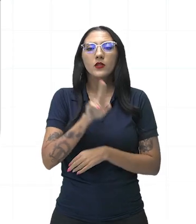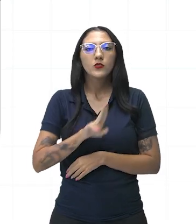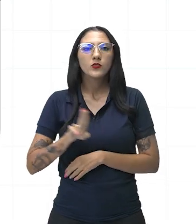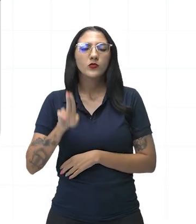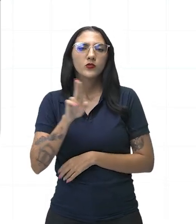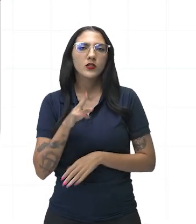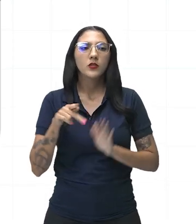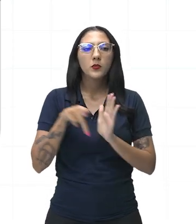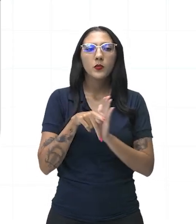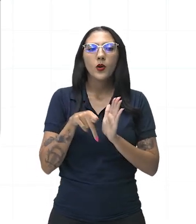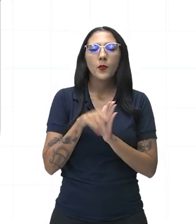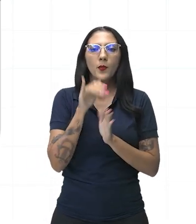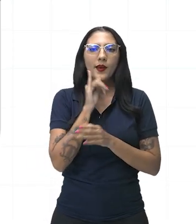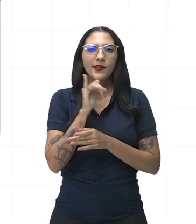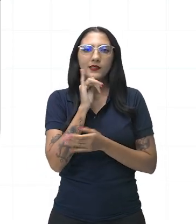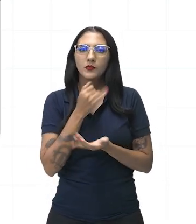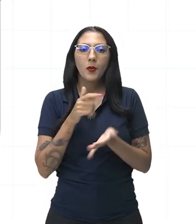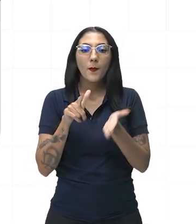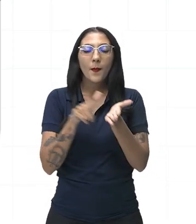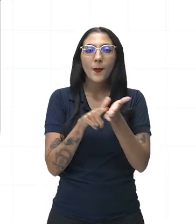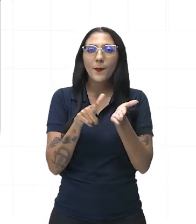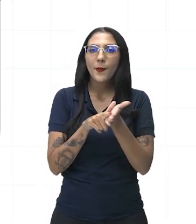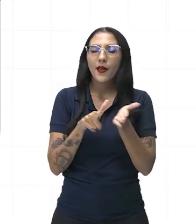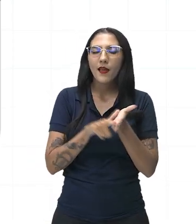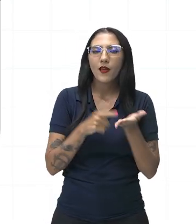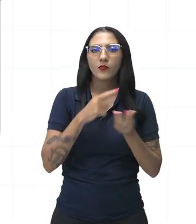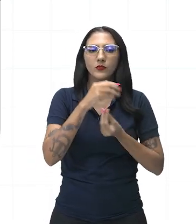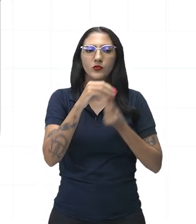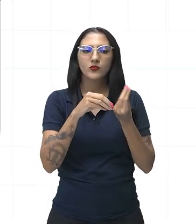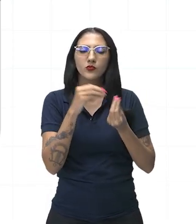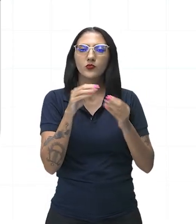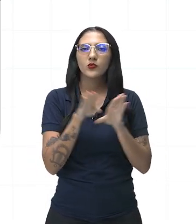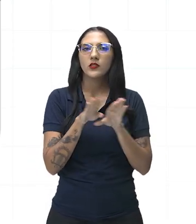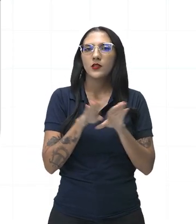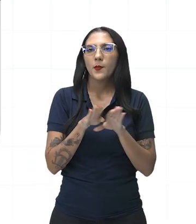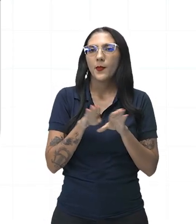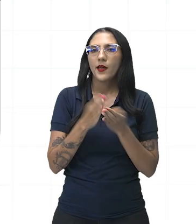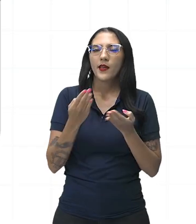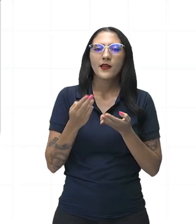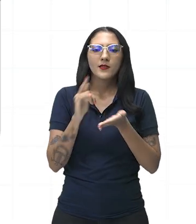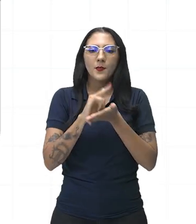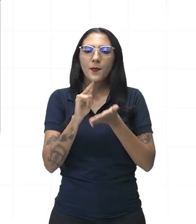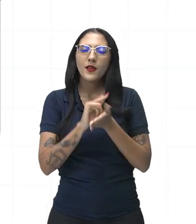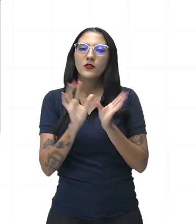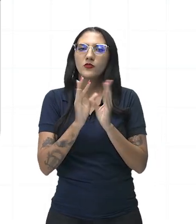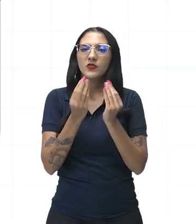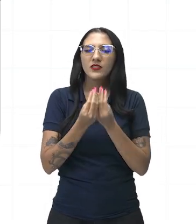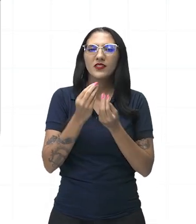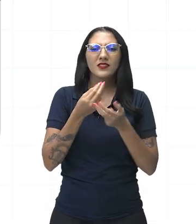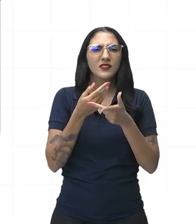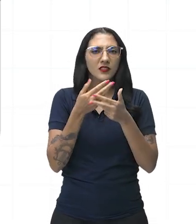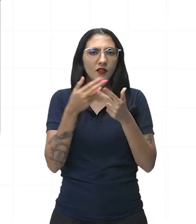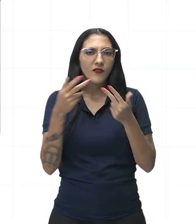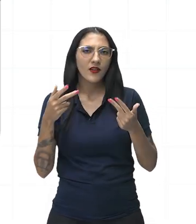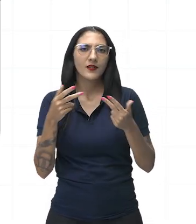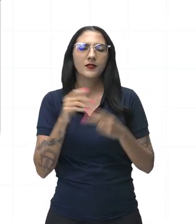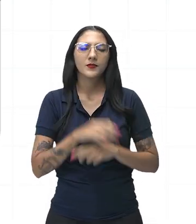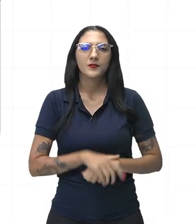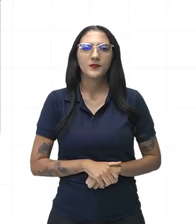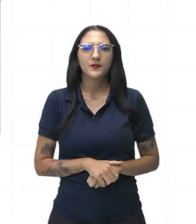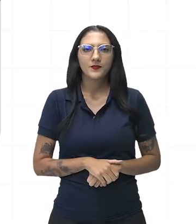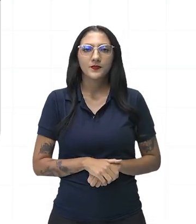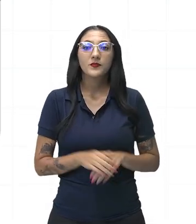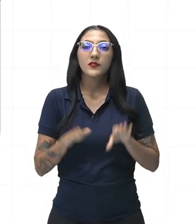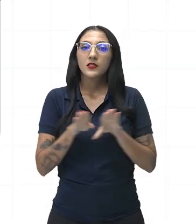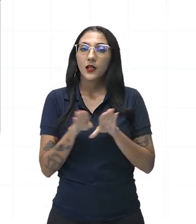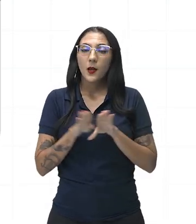na fabricação de papel, por exemplo, alvejantes e na produção de sulfito de sódio, que é um tipo de conservante,